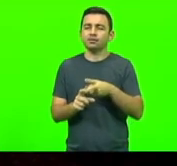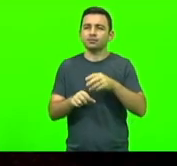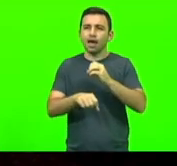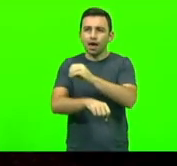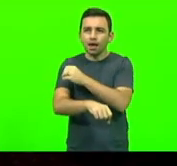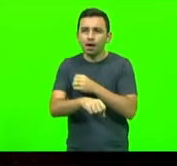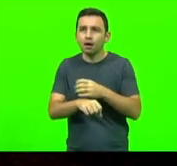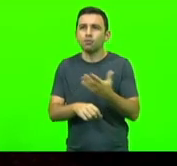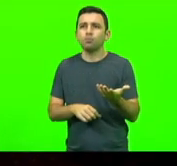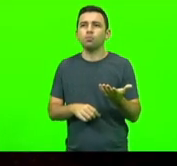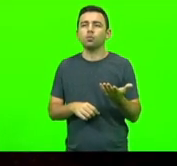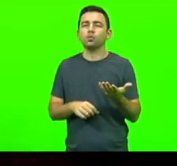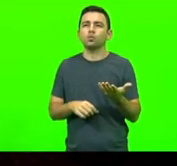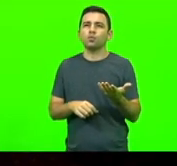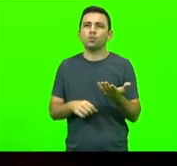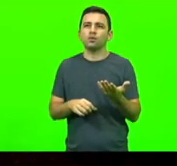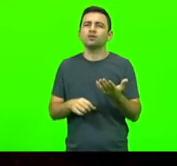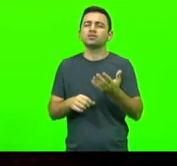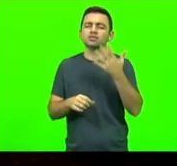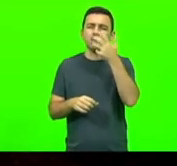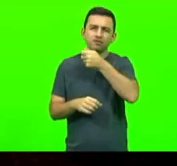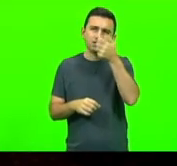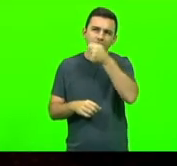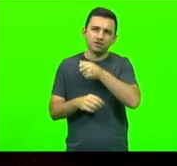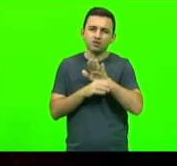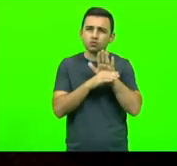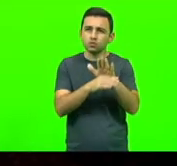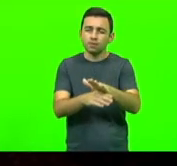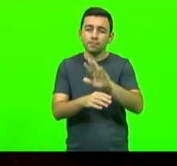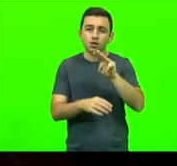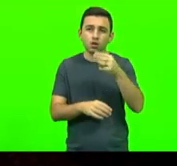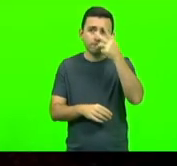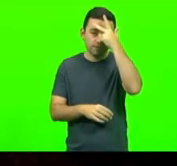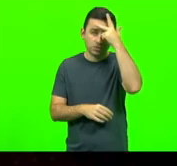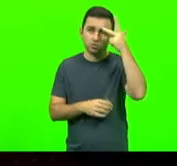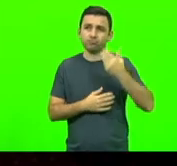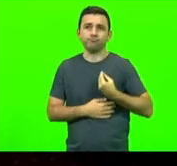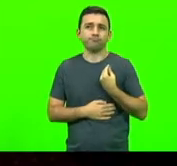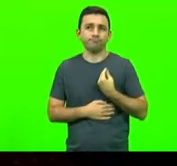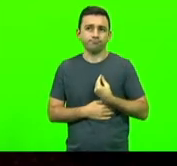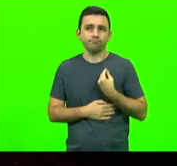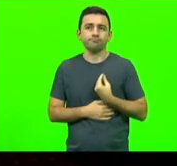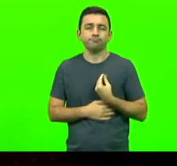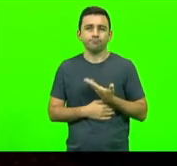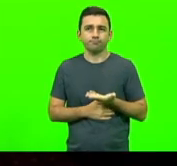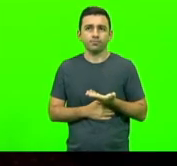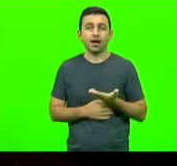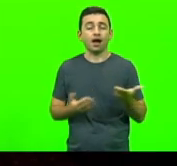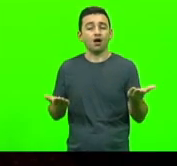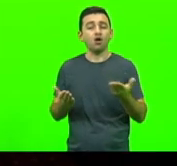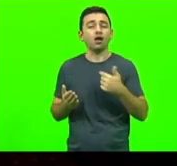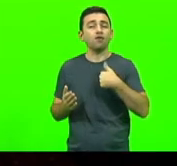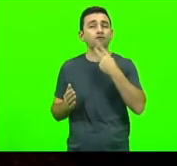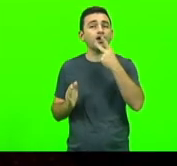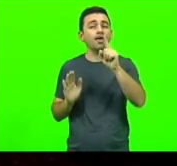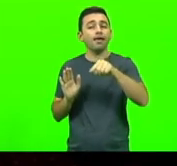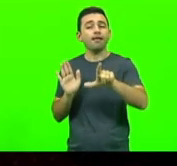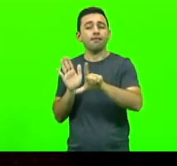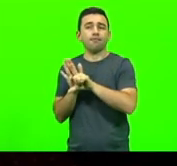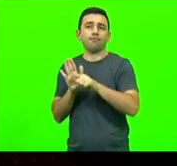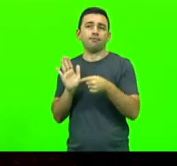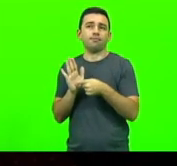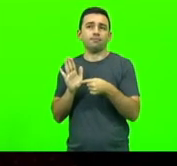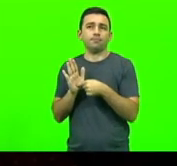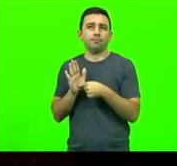e estão salvando milhões de vidas. Eu estou falando de uma lei, senhoras e senhores deputados, que